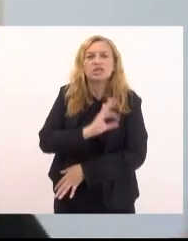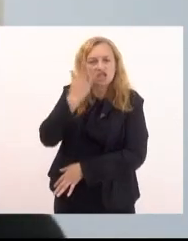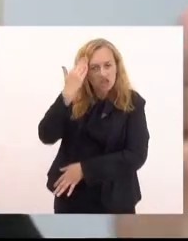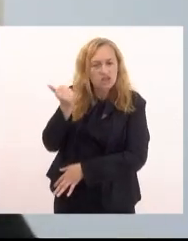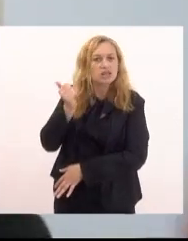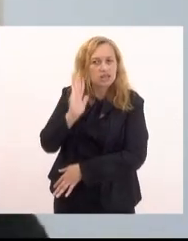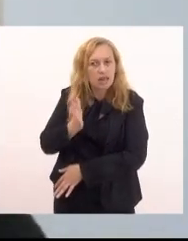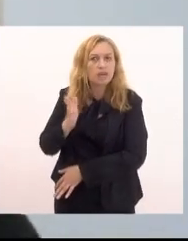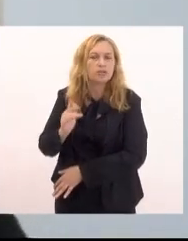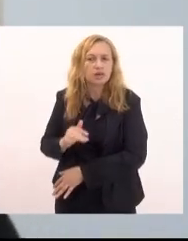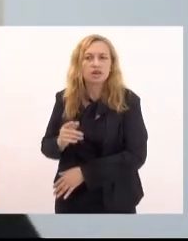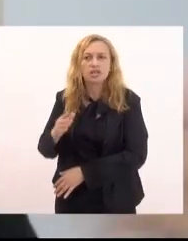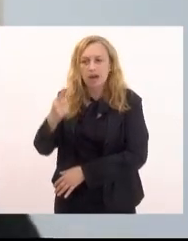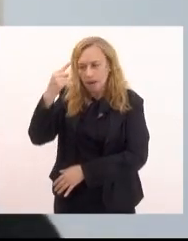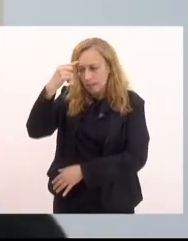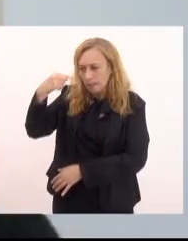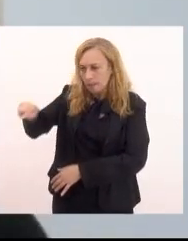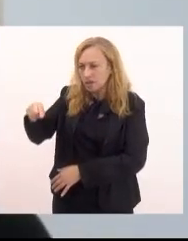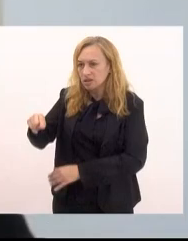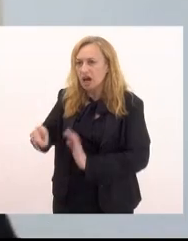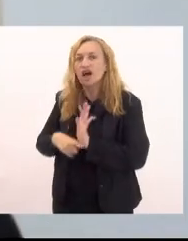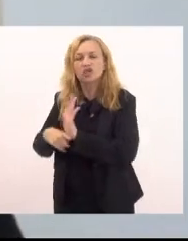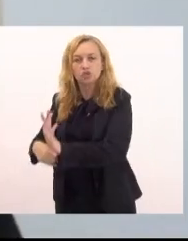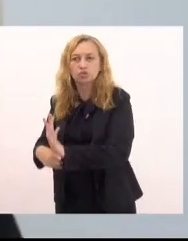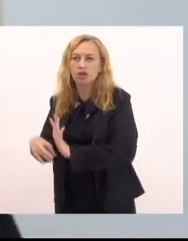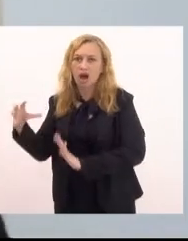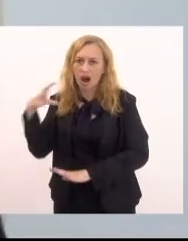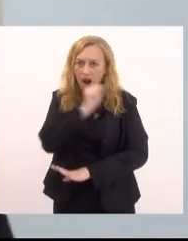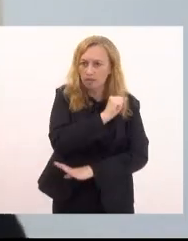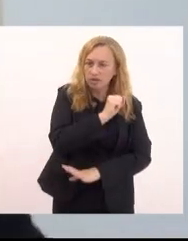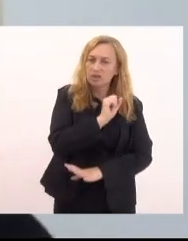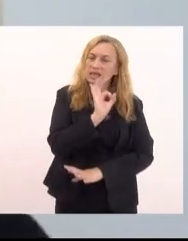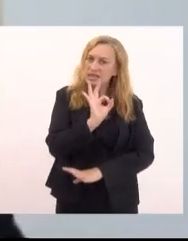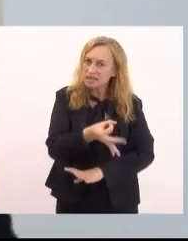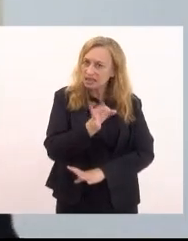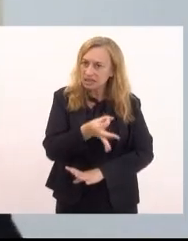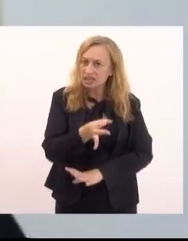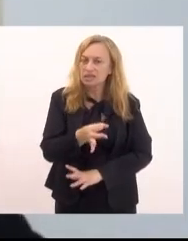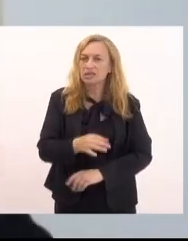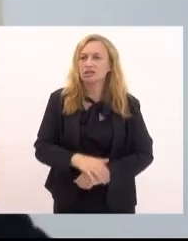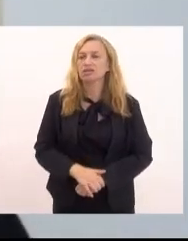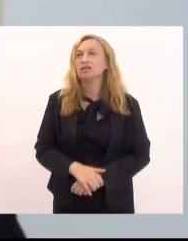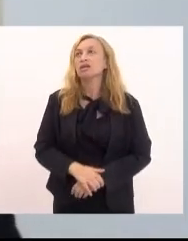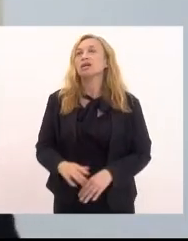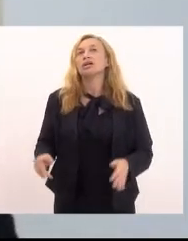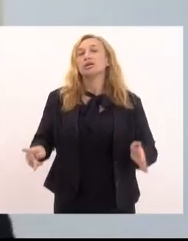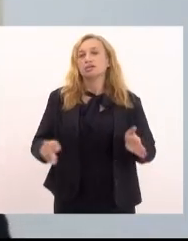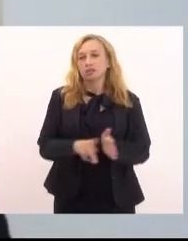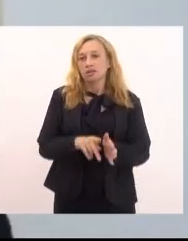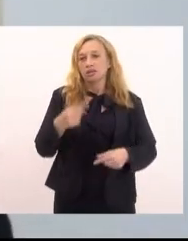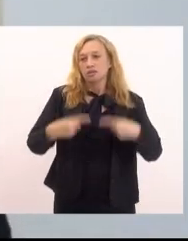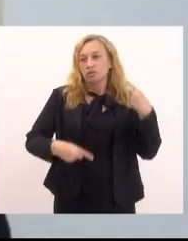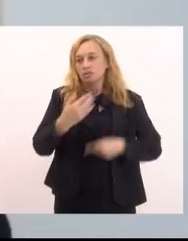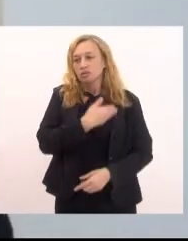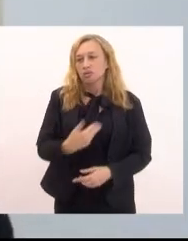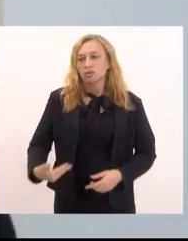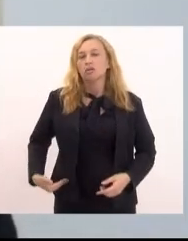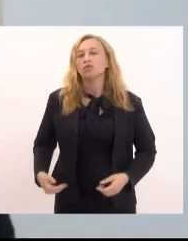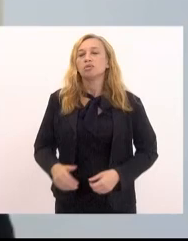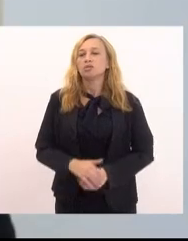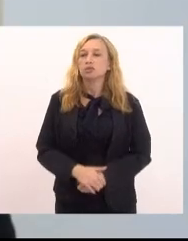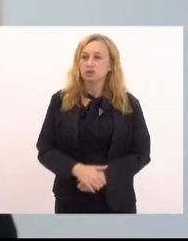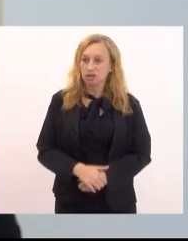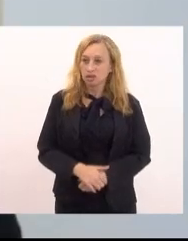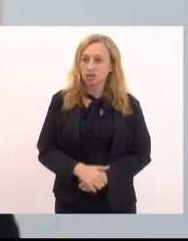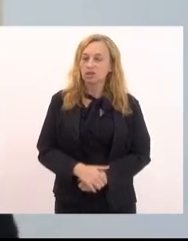refugiado e já manda um reforço de ajuda. E isso, com certeza, faz parte de uma política pública